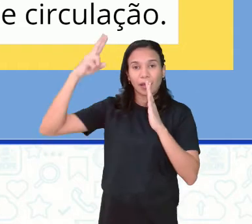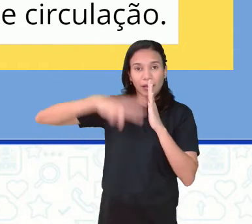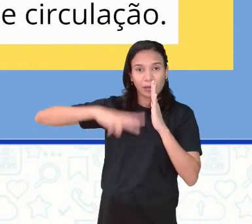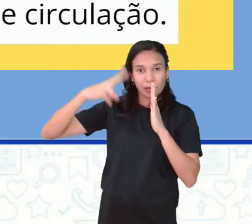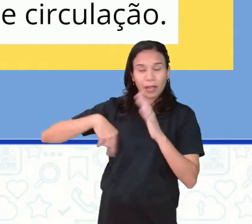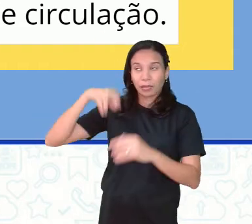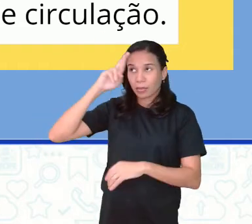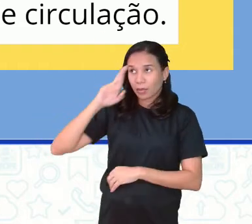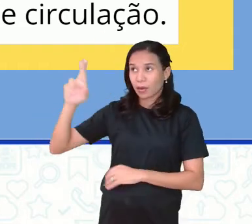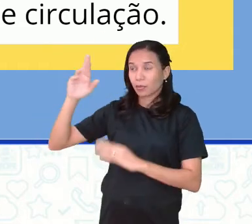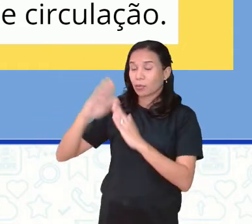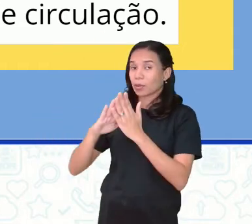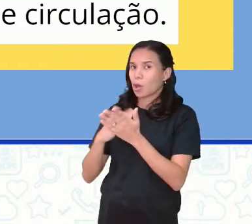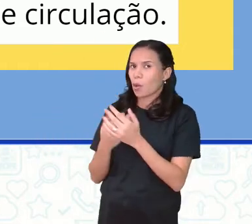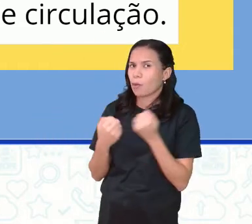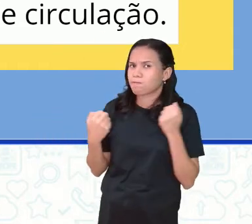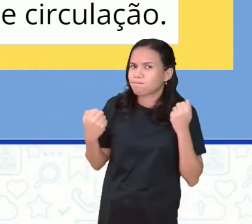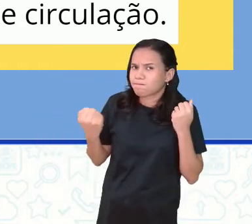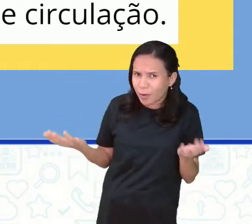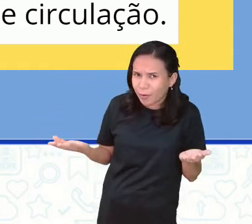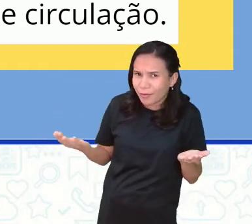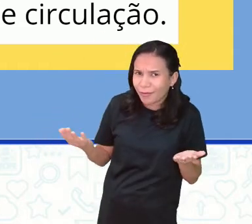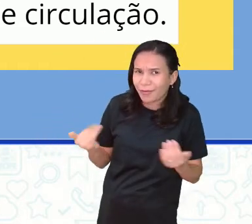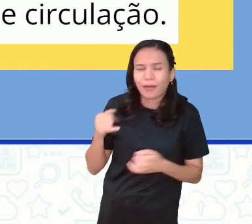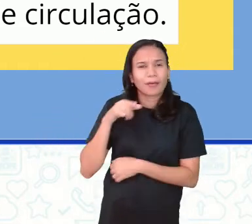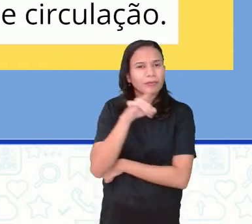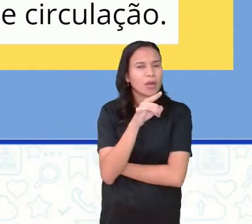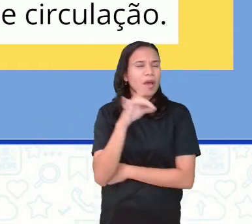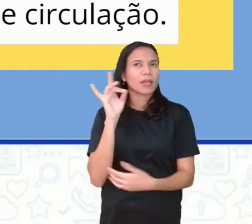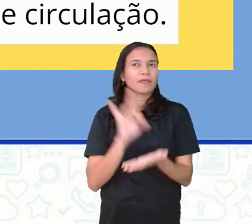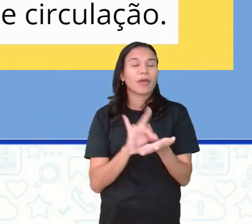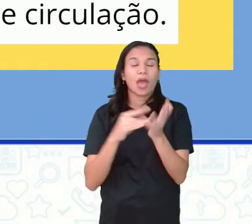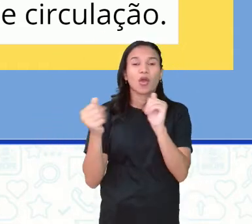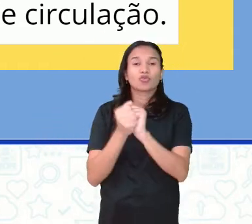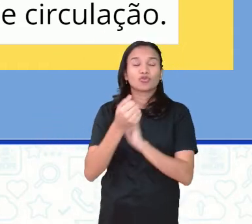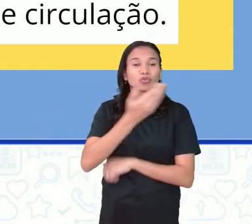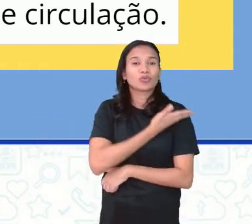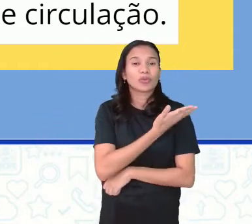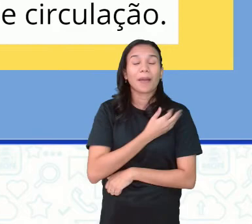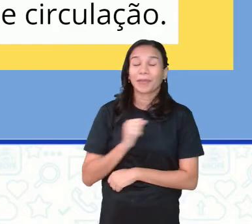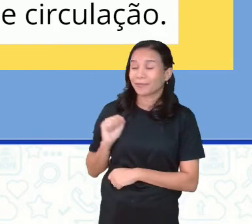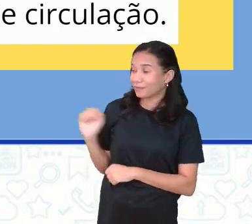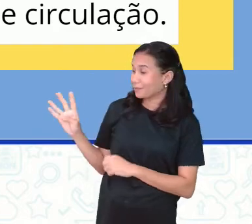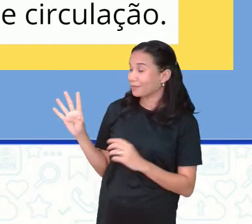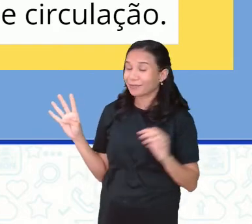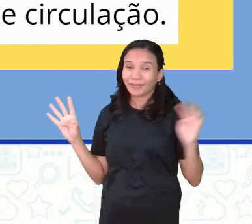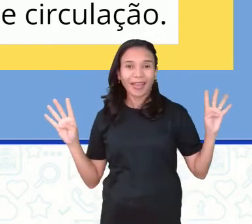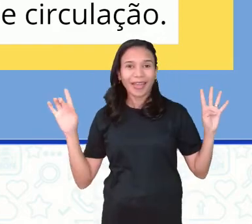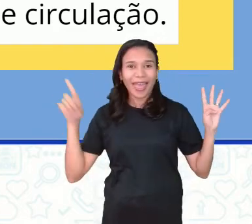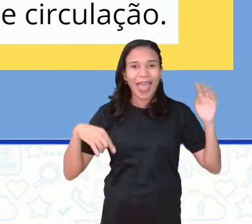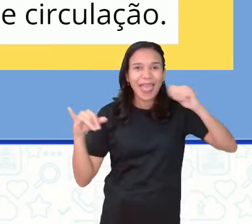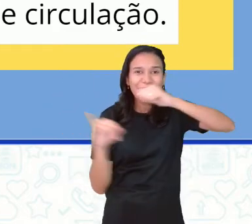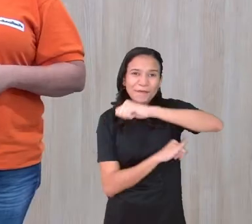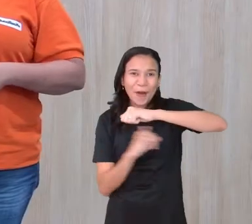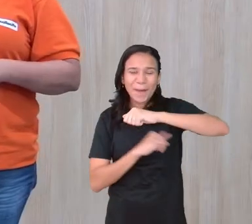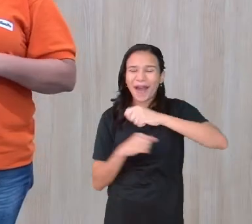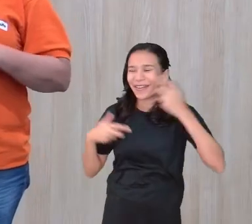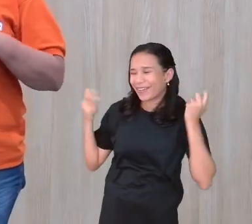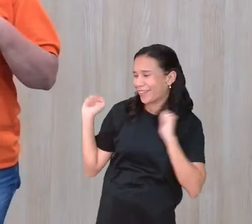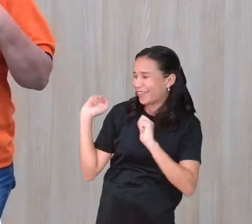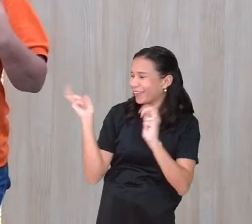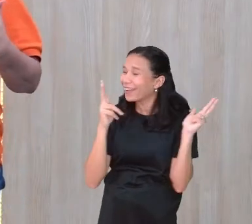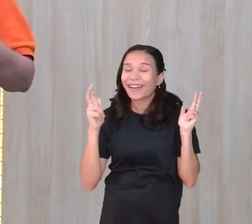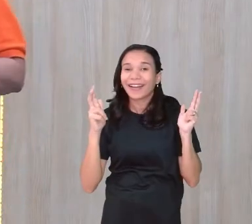os diretores da escola? E aí? Você está ali com seus colegas, é um momento informal. E aí, quando você